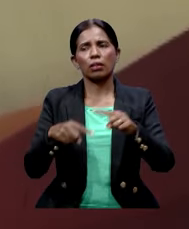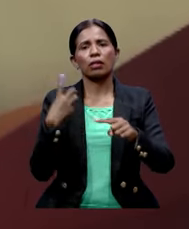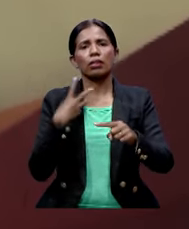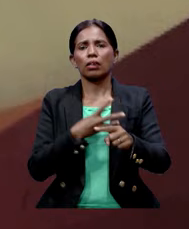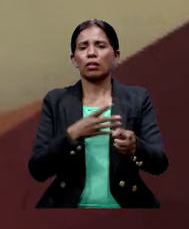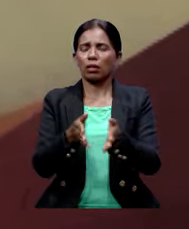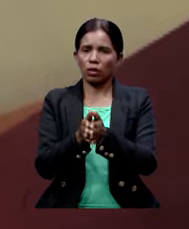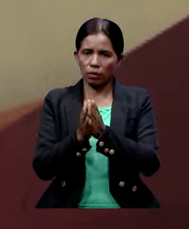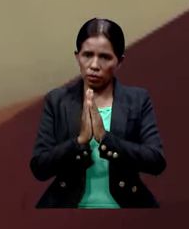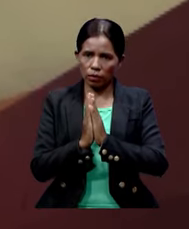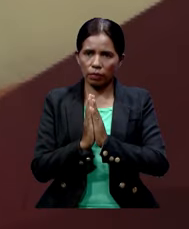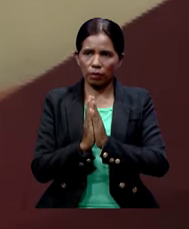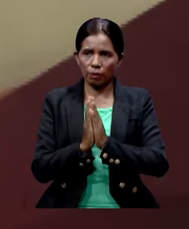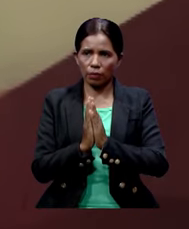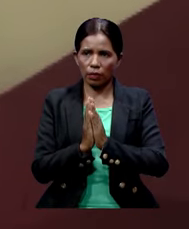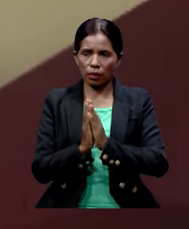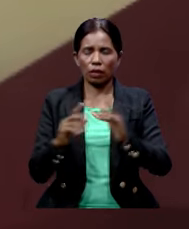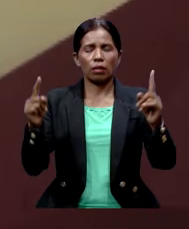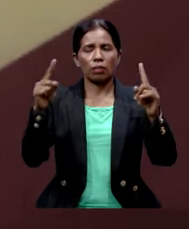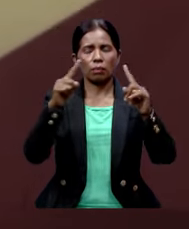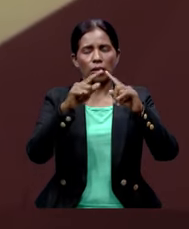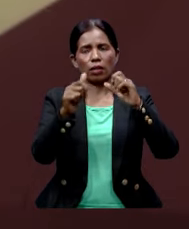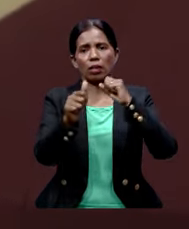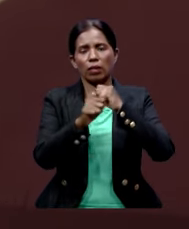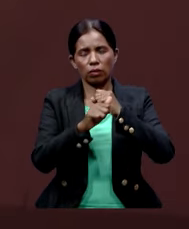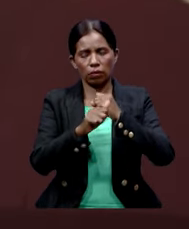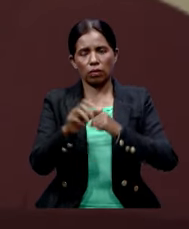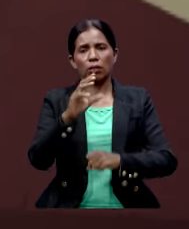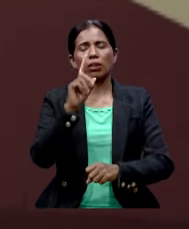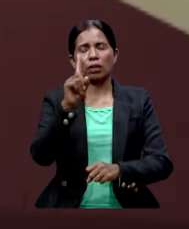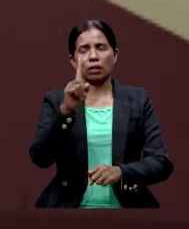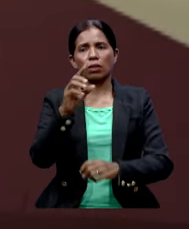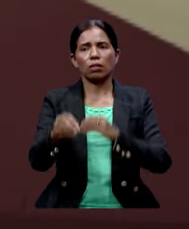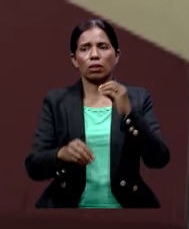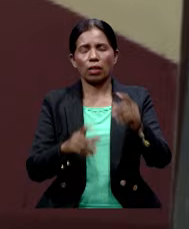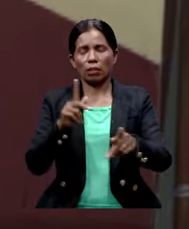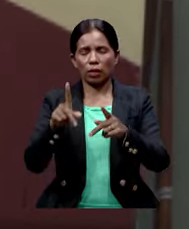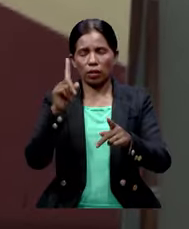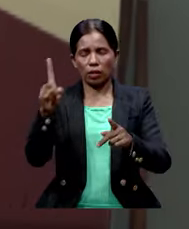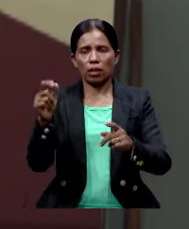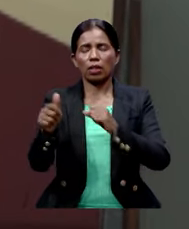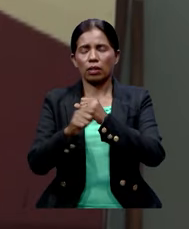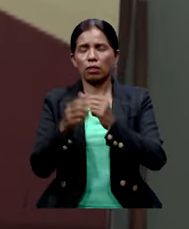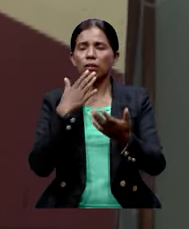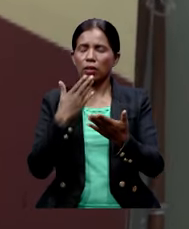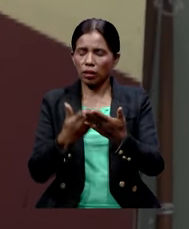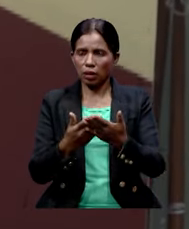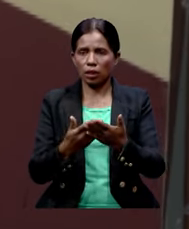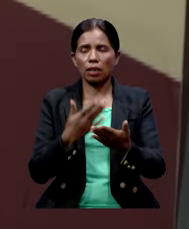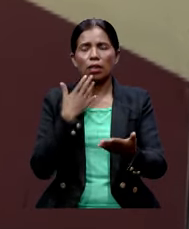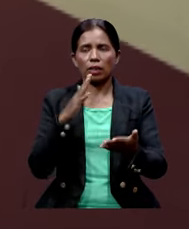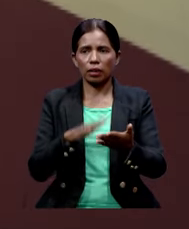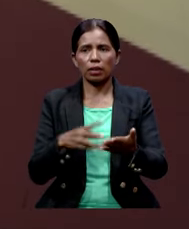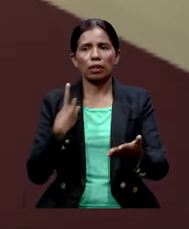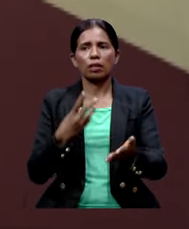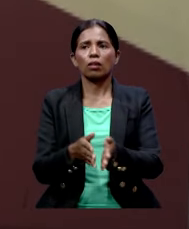russo. Ba ator ida quando ba ação de aqui da atira e da russo rouba